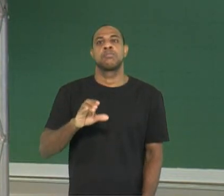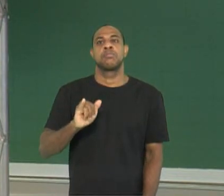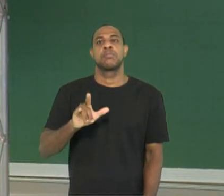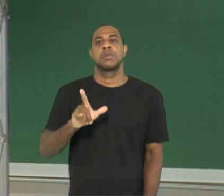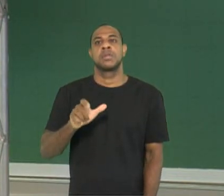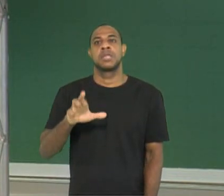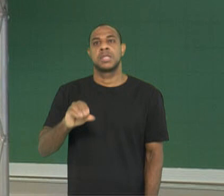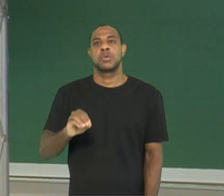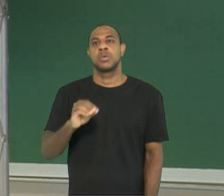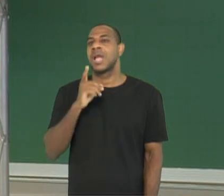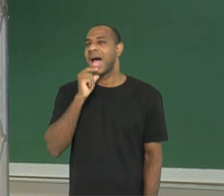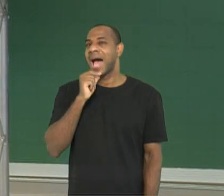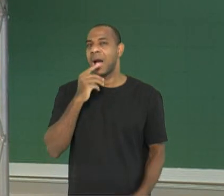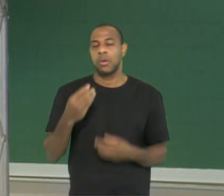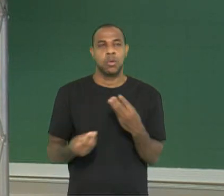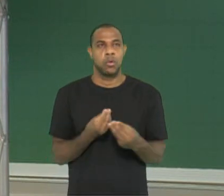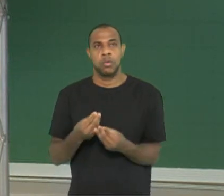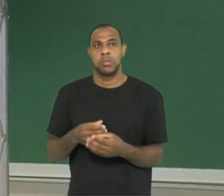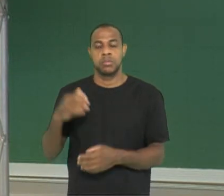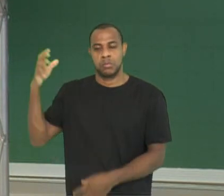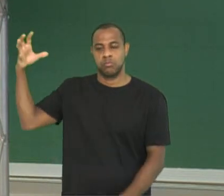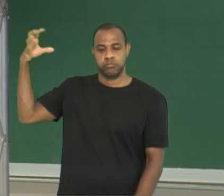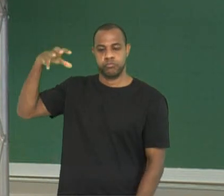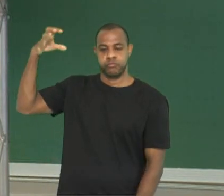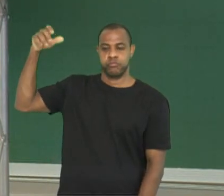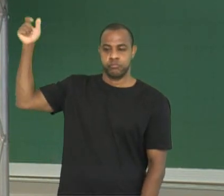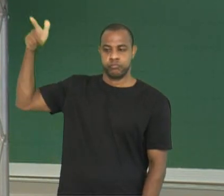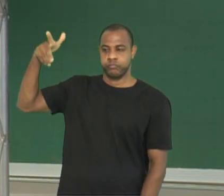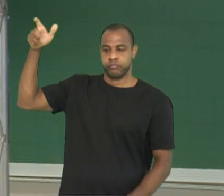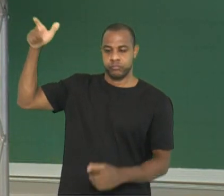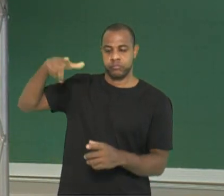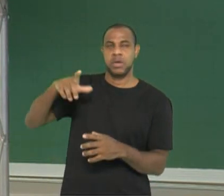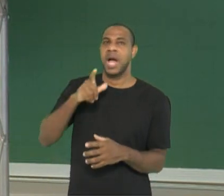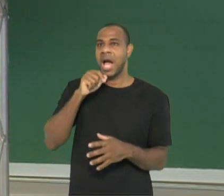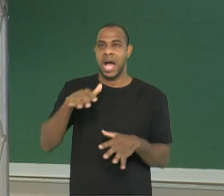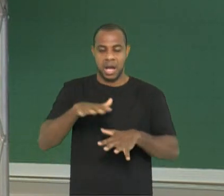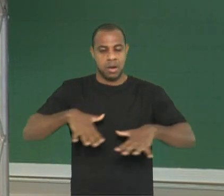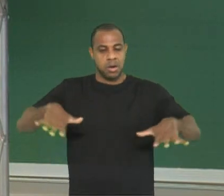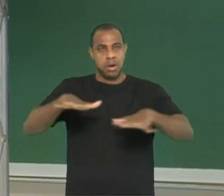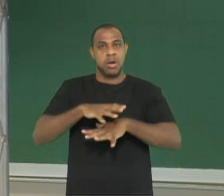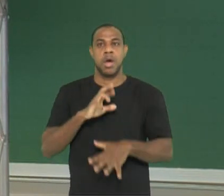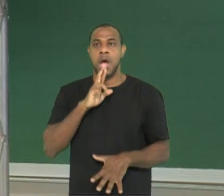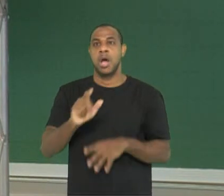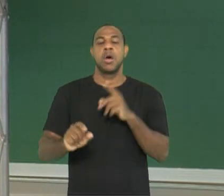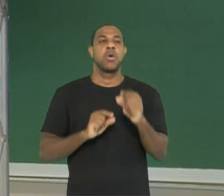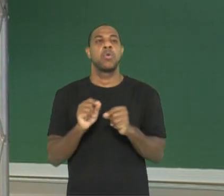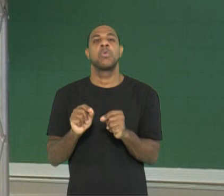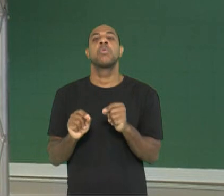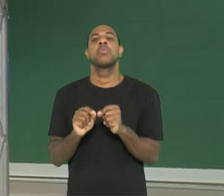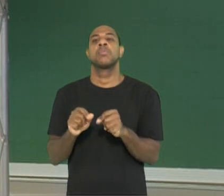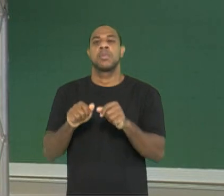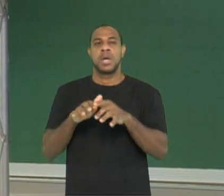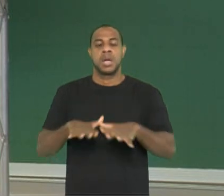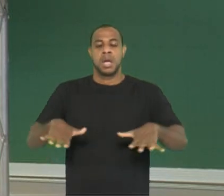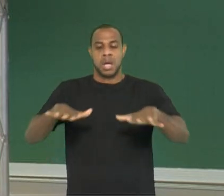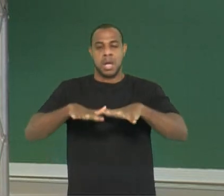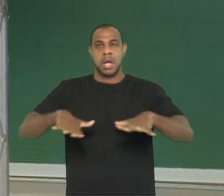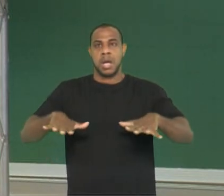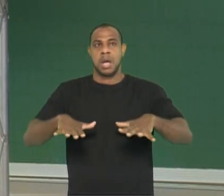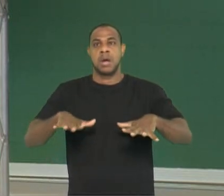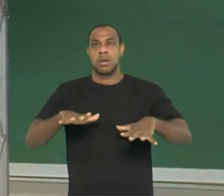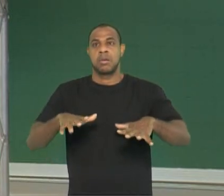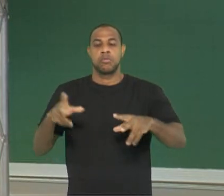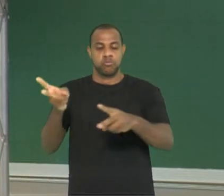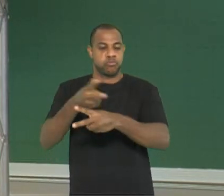claro que o processo de aquecimento da superfície terrestre, incluindo das águas, resulta na evaporação das águas. E a ação